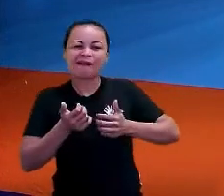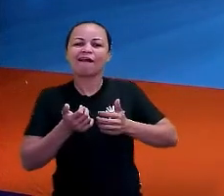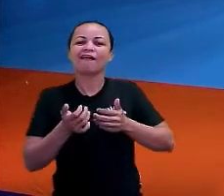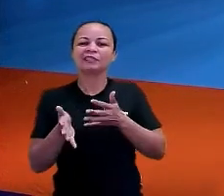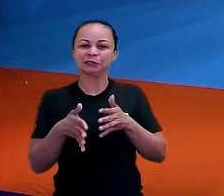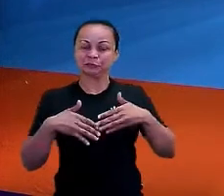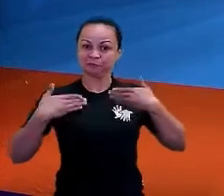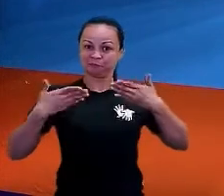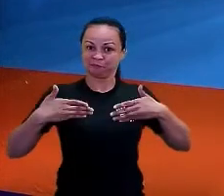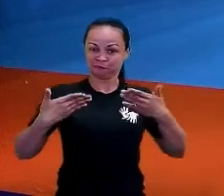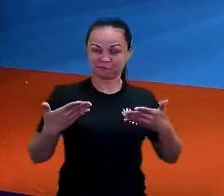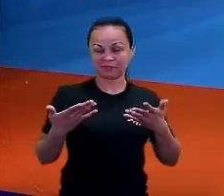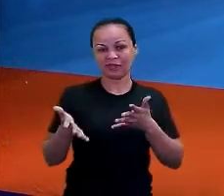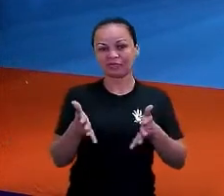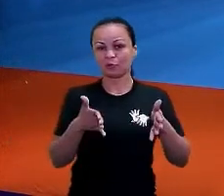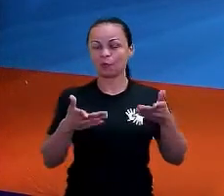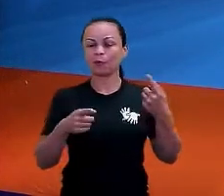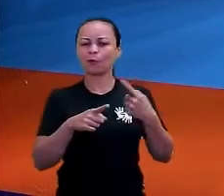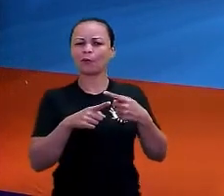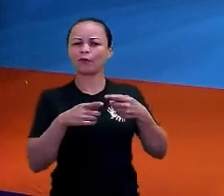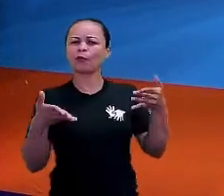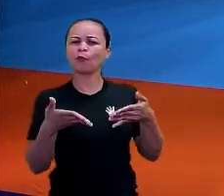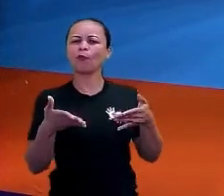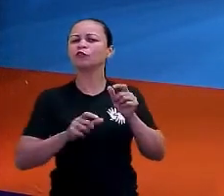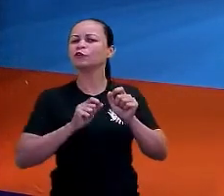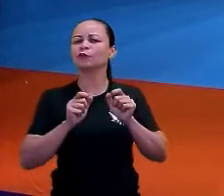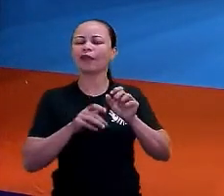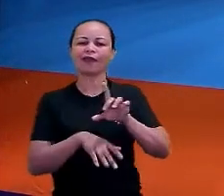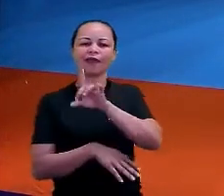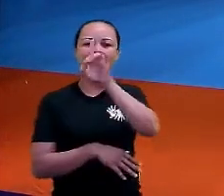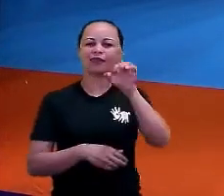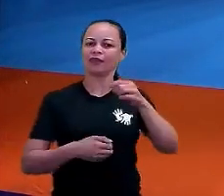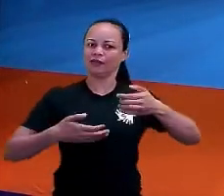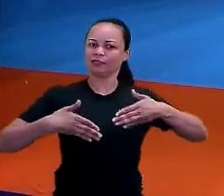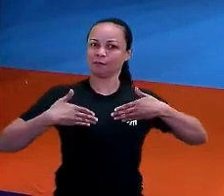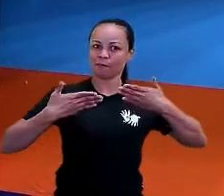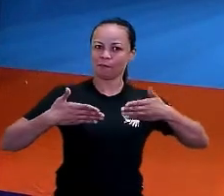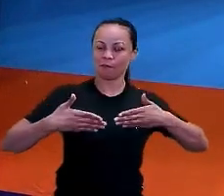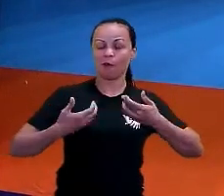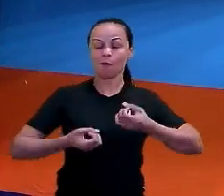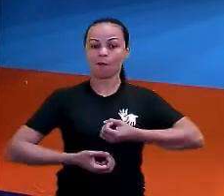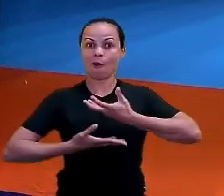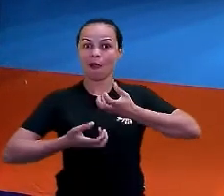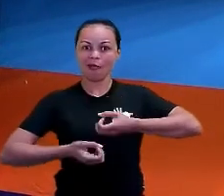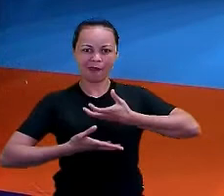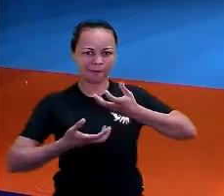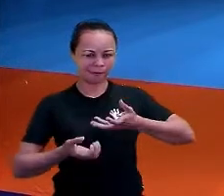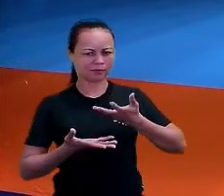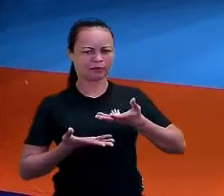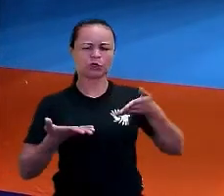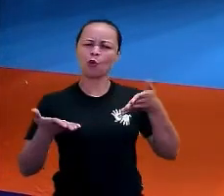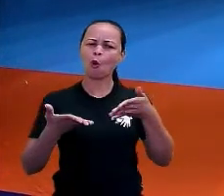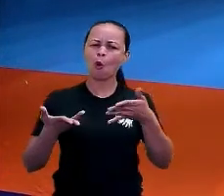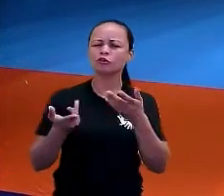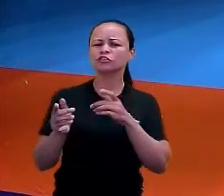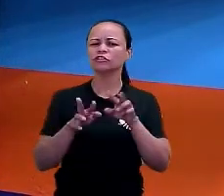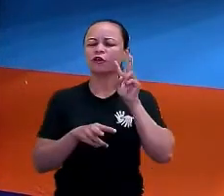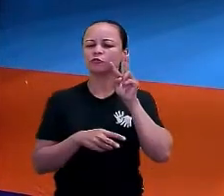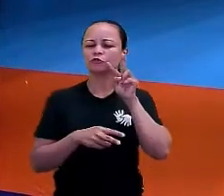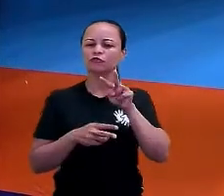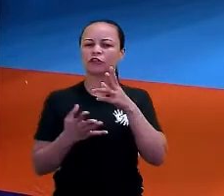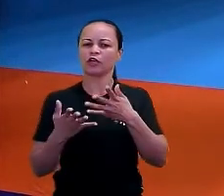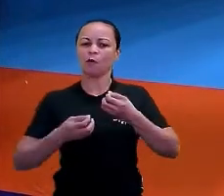porque hoje é dia de poema. Hoje nós vamos ver um poema muito lindo de um